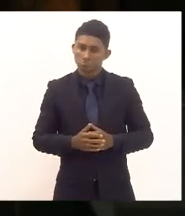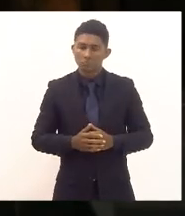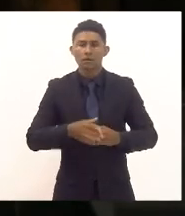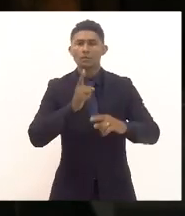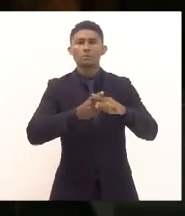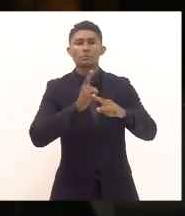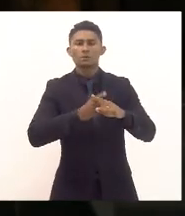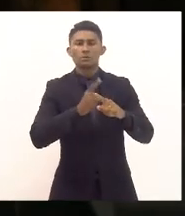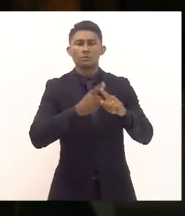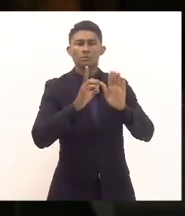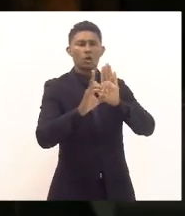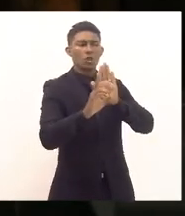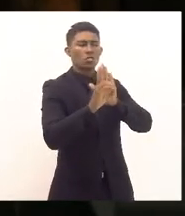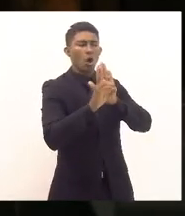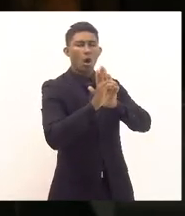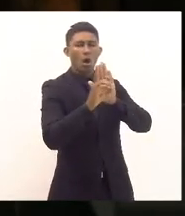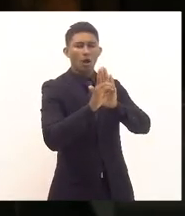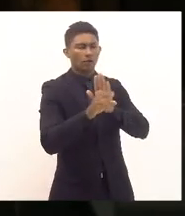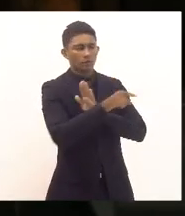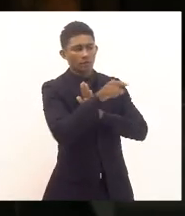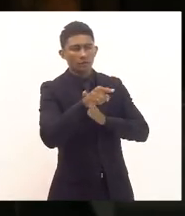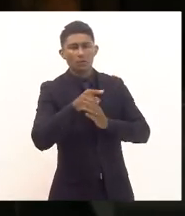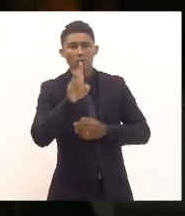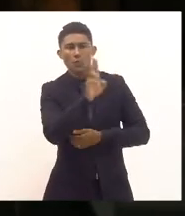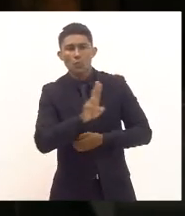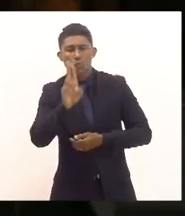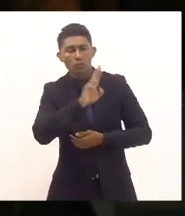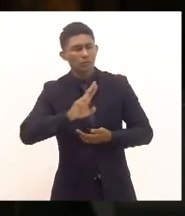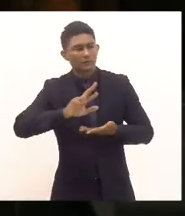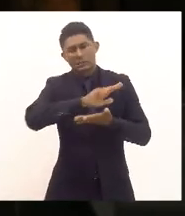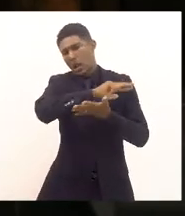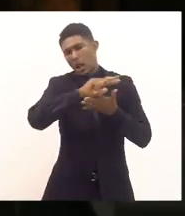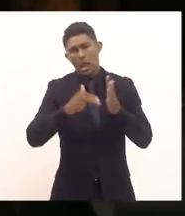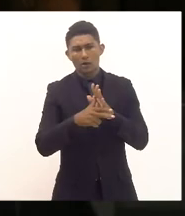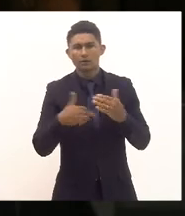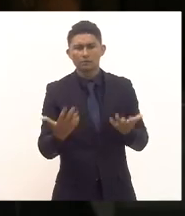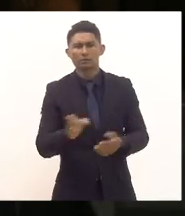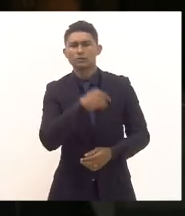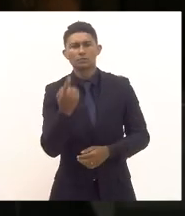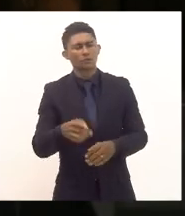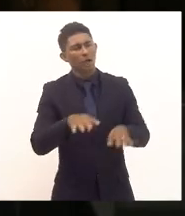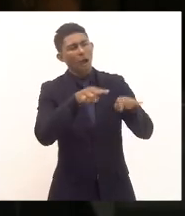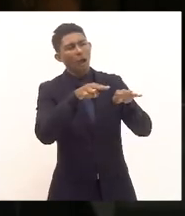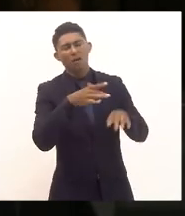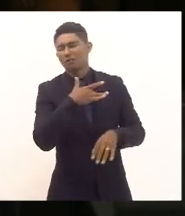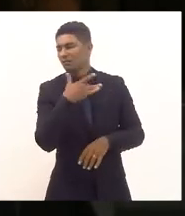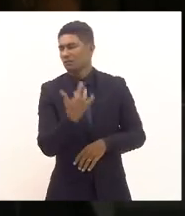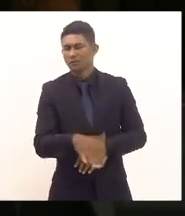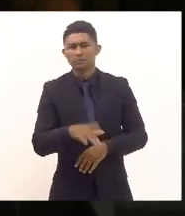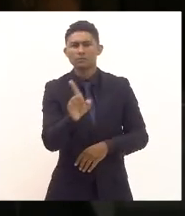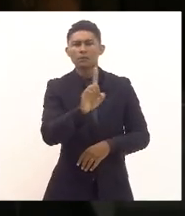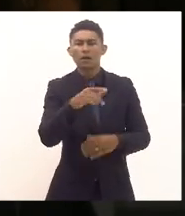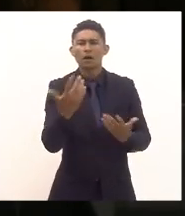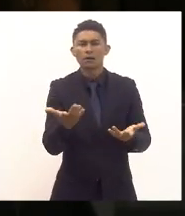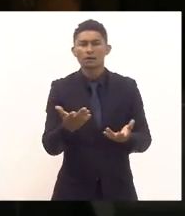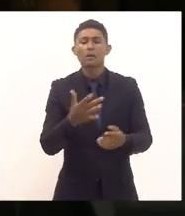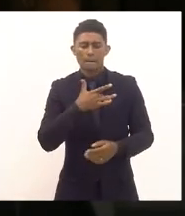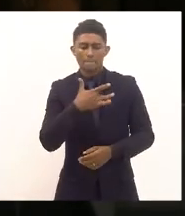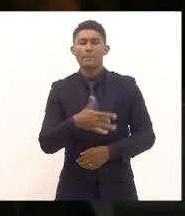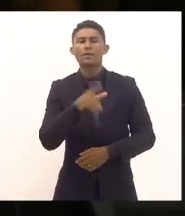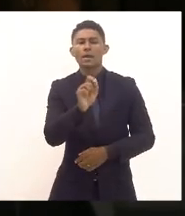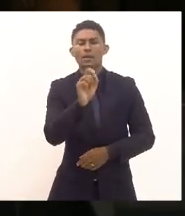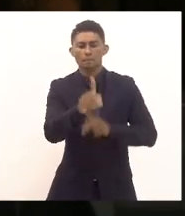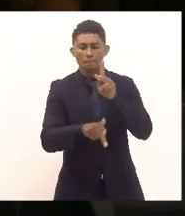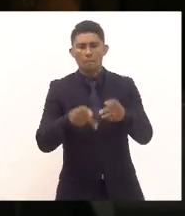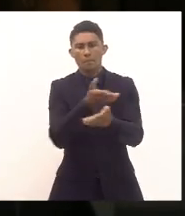consumo do que eles vendem e a gente tem que ter pena deles tem que ter pena nada tem que ter pena do Povo trabalhador